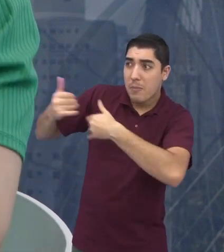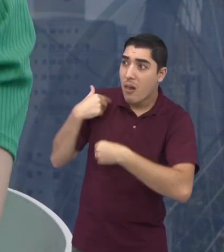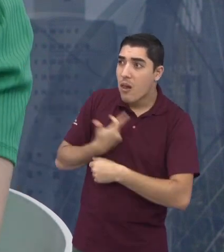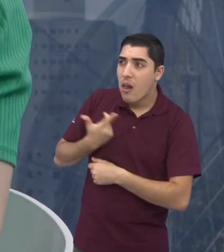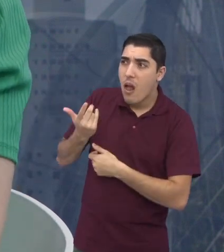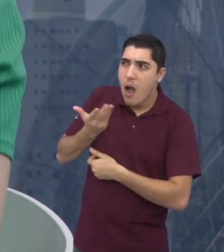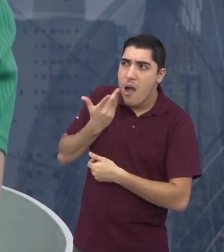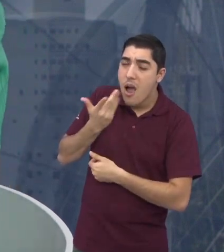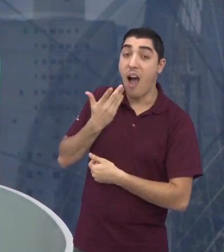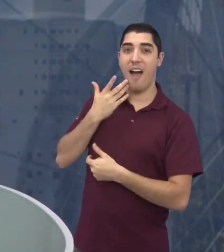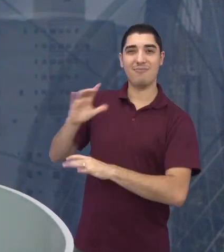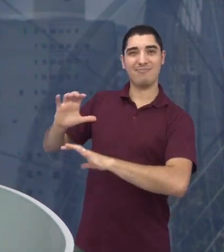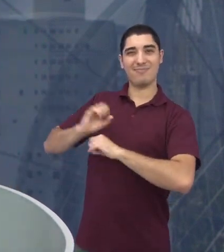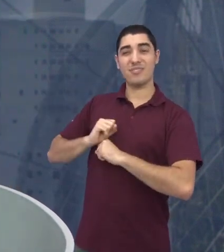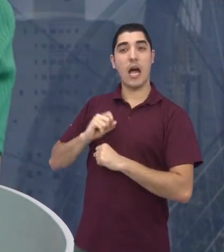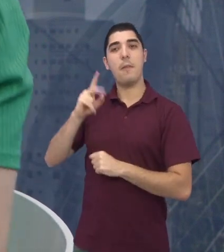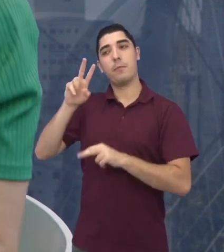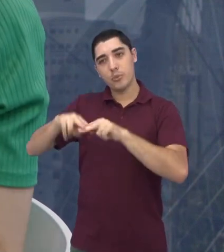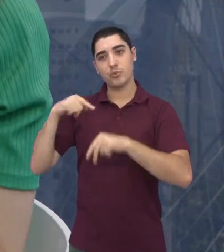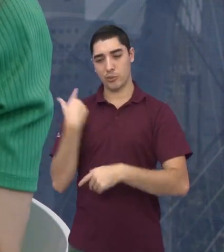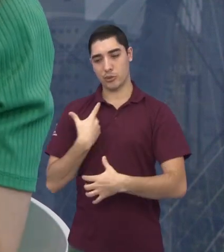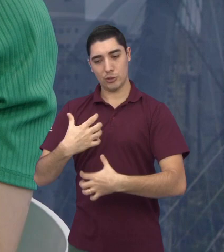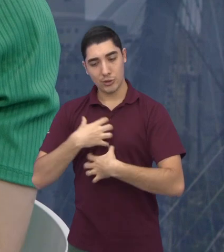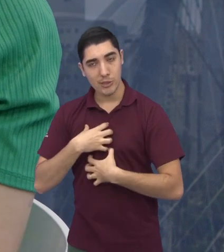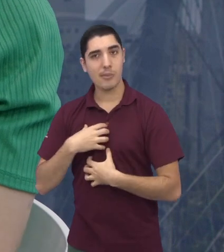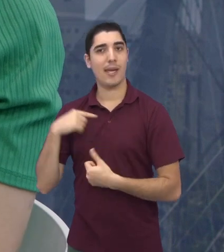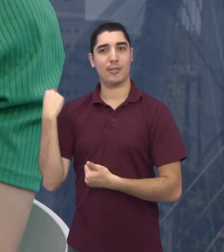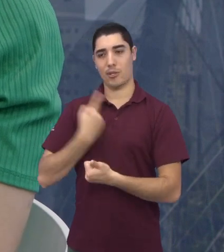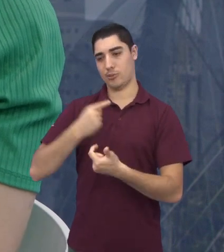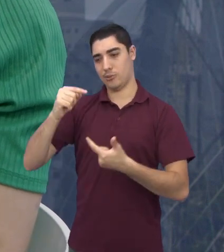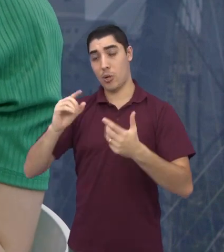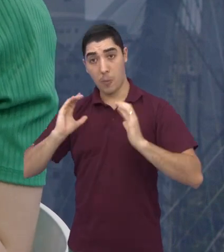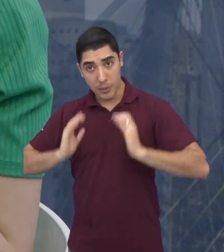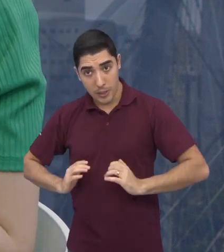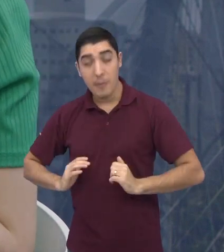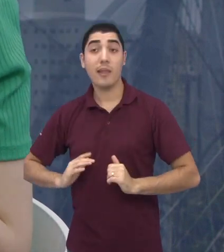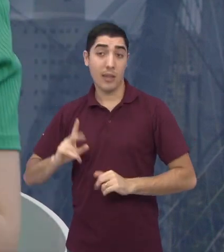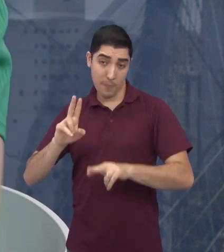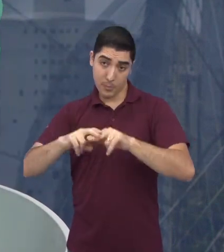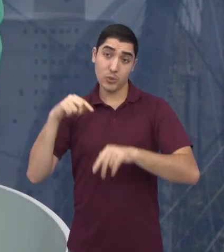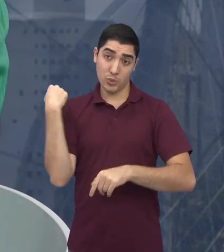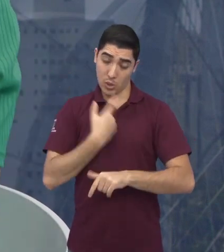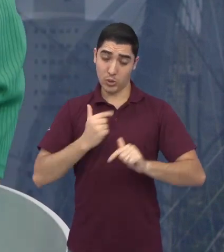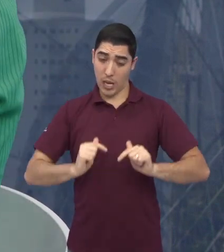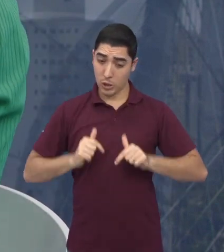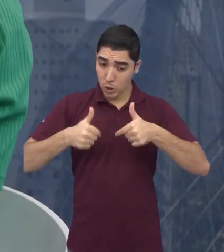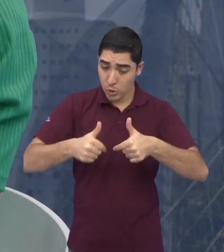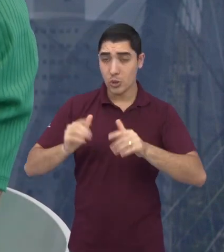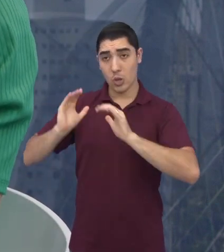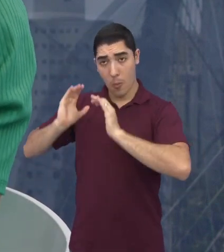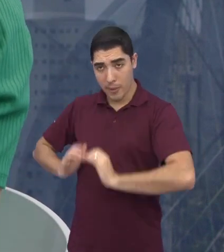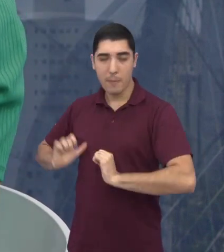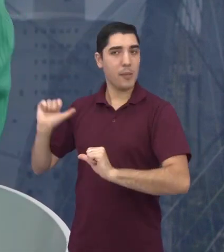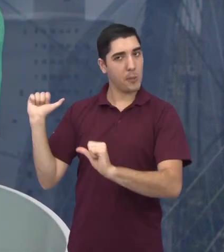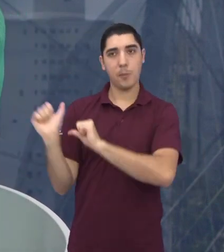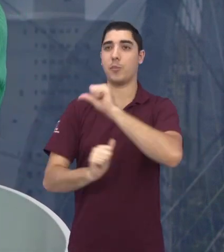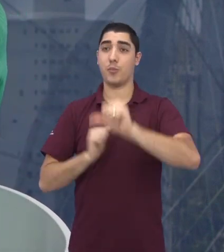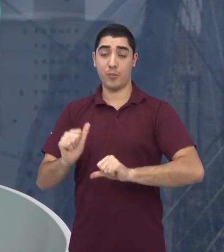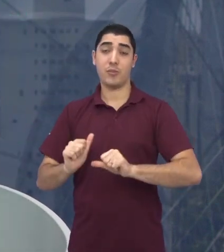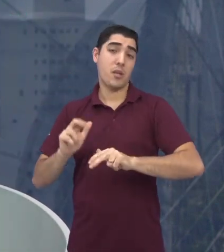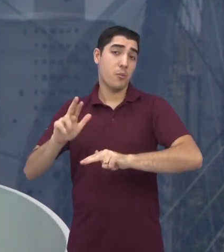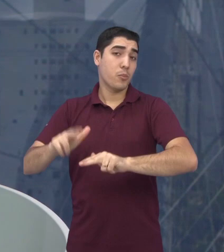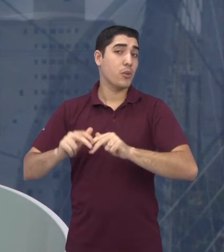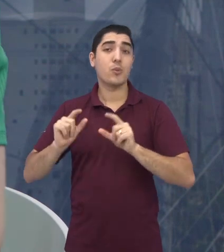vai influenciar os nossos pensamentos, os nossos sentimentos e, consequentemente, influenciam as nossas atitudes e comportamentos. E isso pode